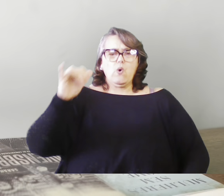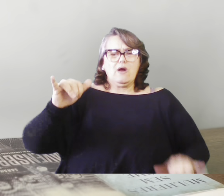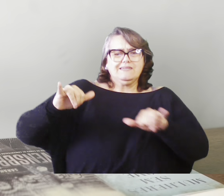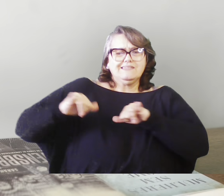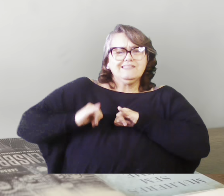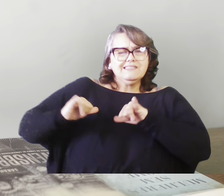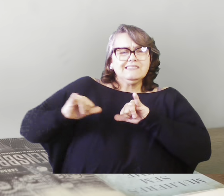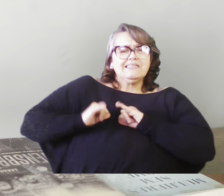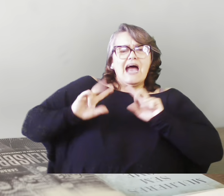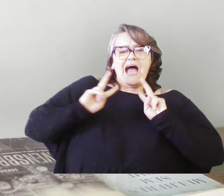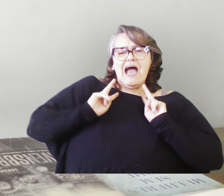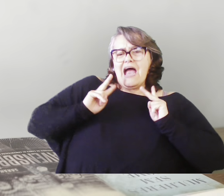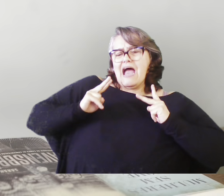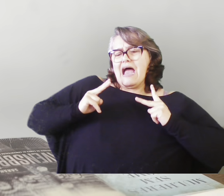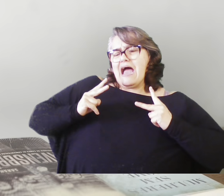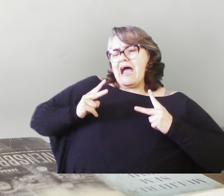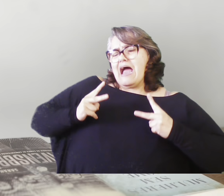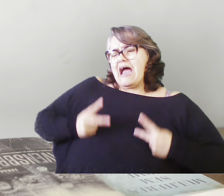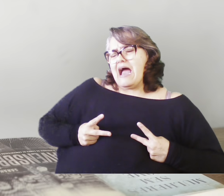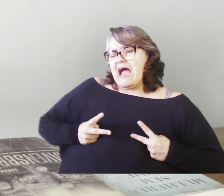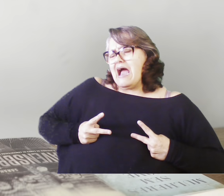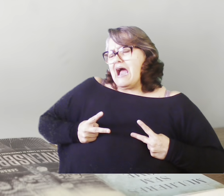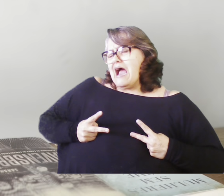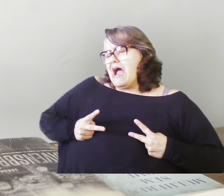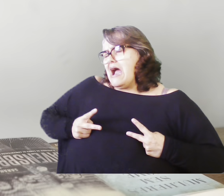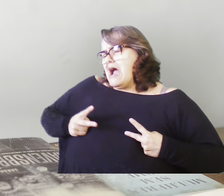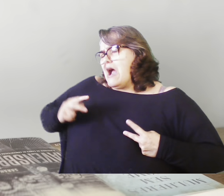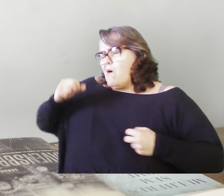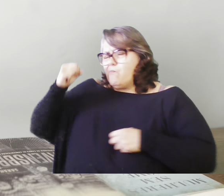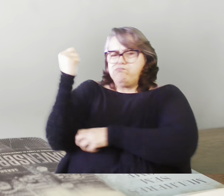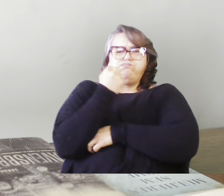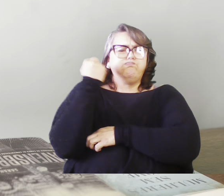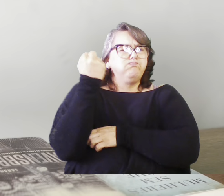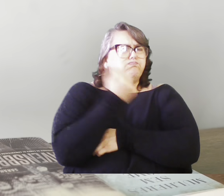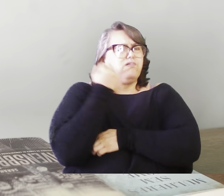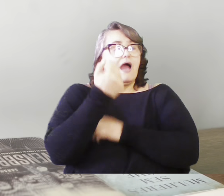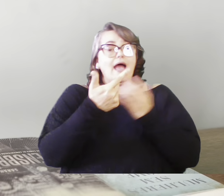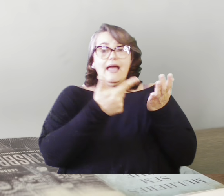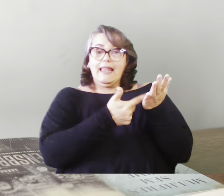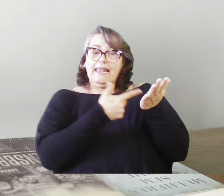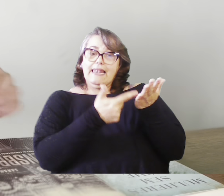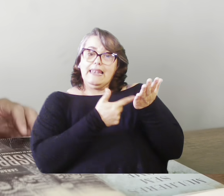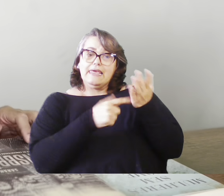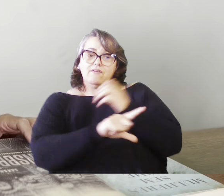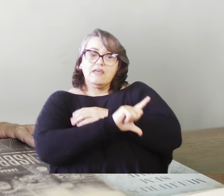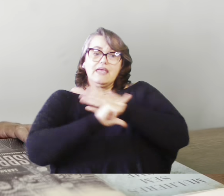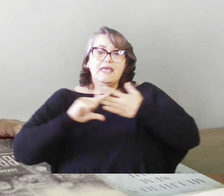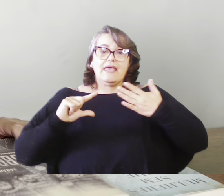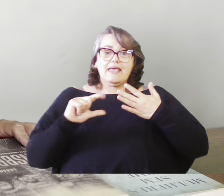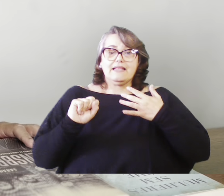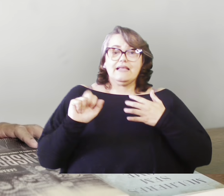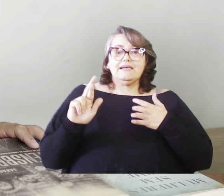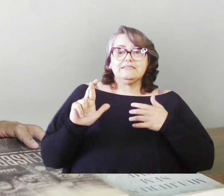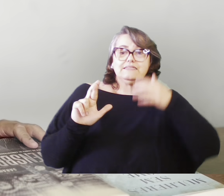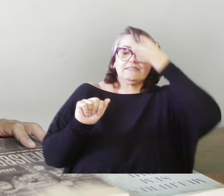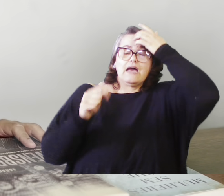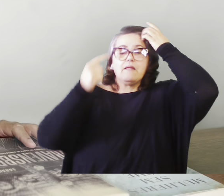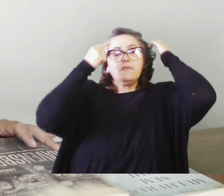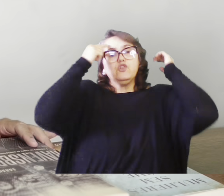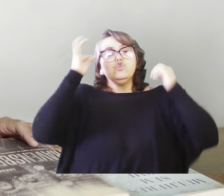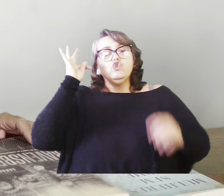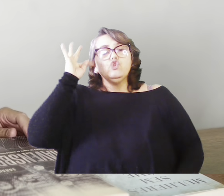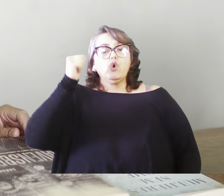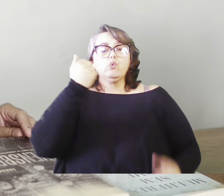principalmente o sofrimento humano na sua mais cruel face. Esse livro da Sarah Uelmen é um livro que